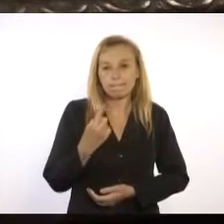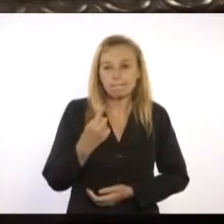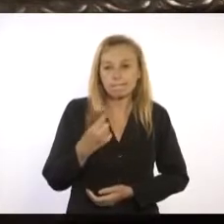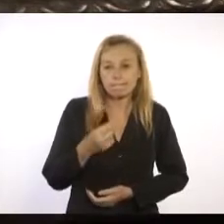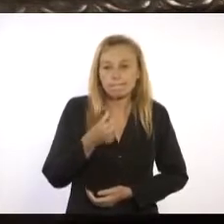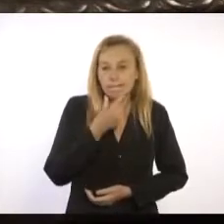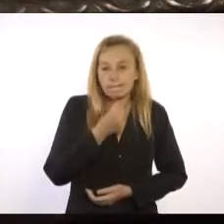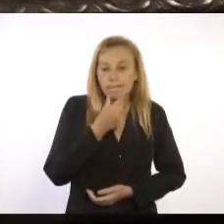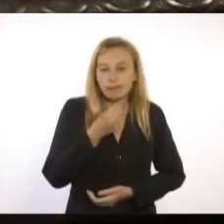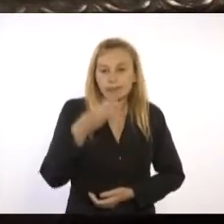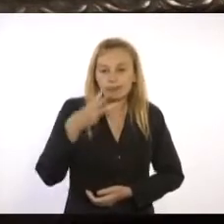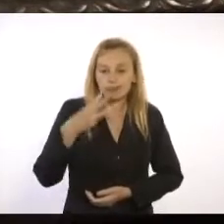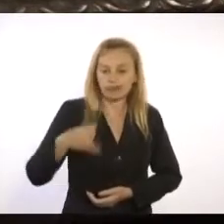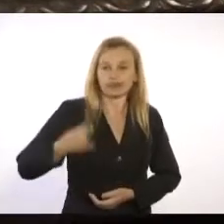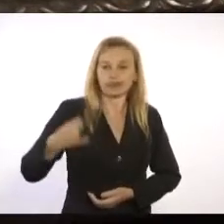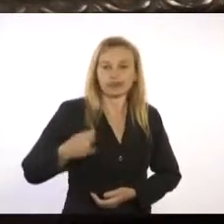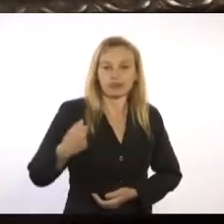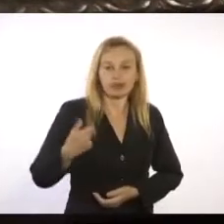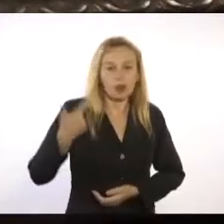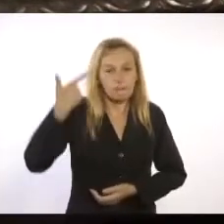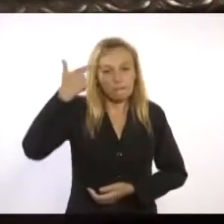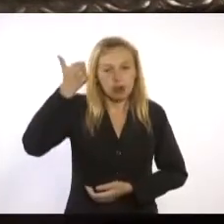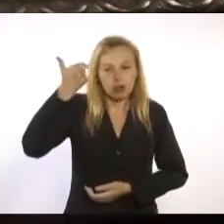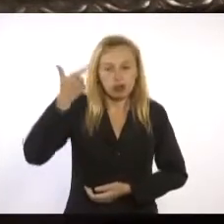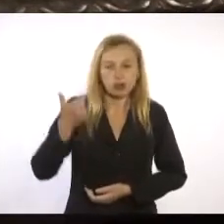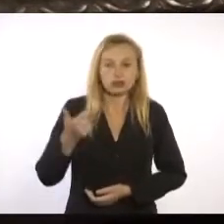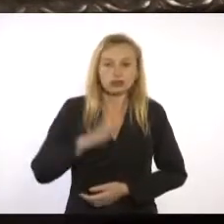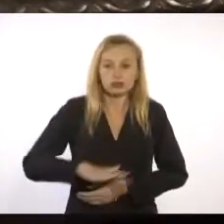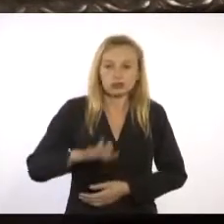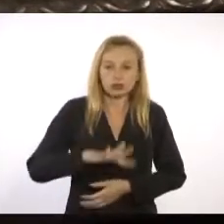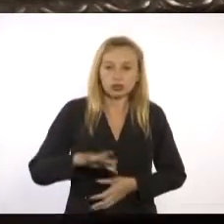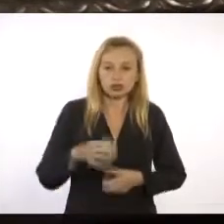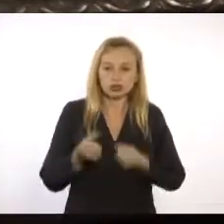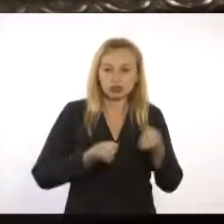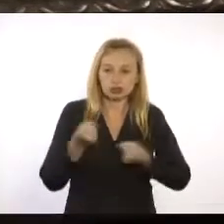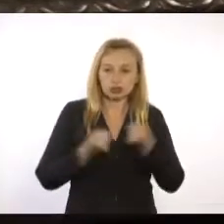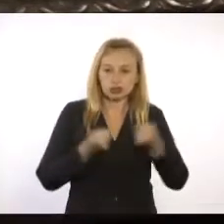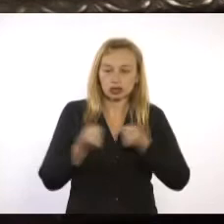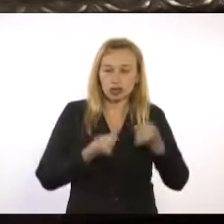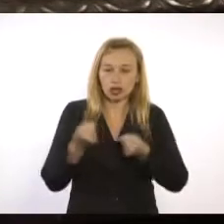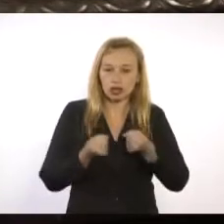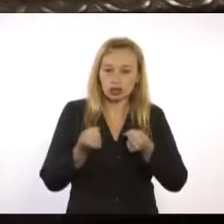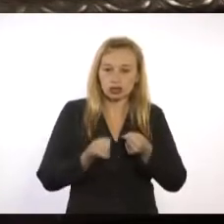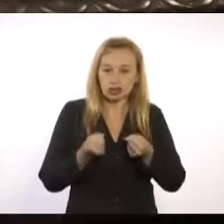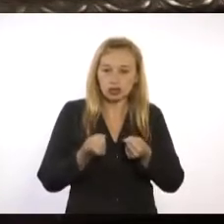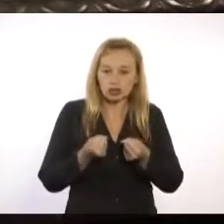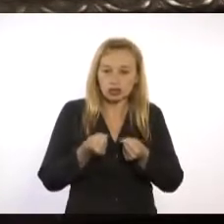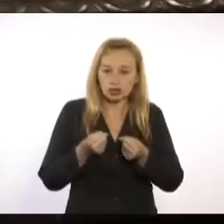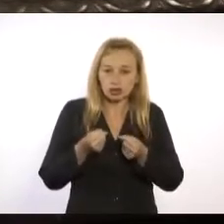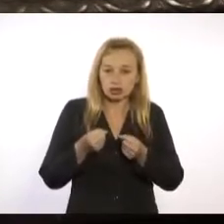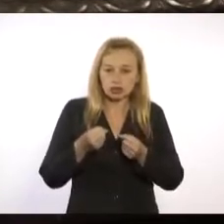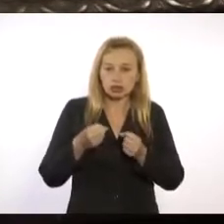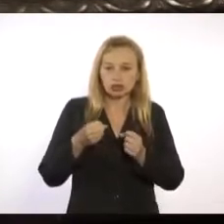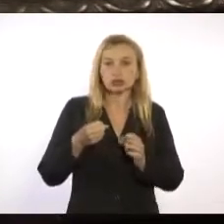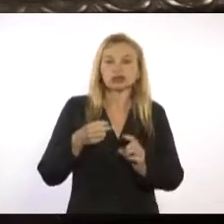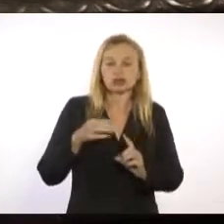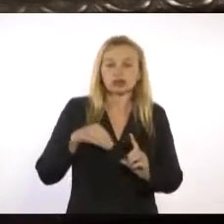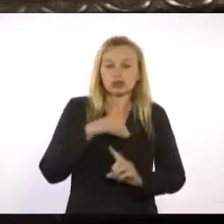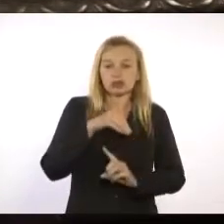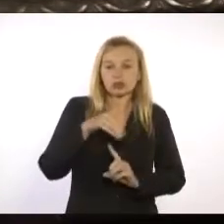na cabeça após o carro que ele estava com os pais ficar no meio de um tiroteio entre